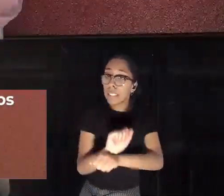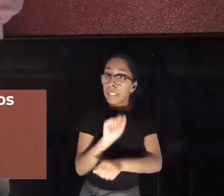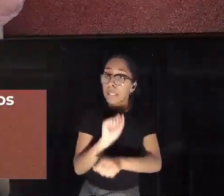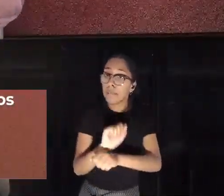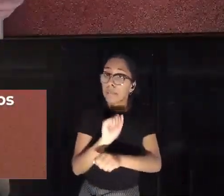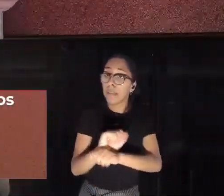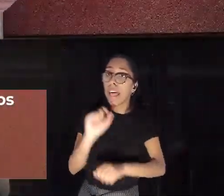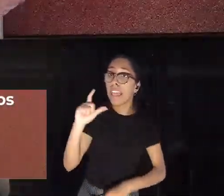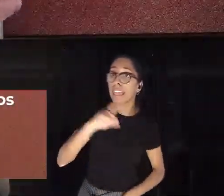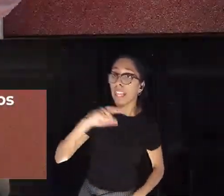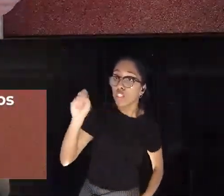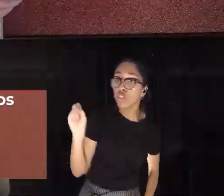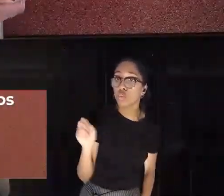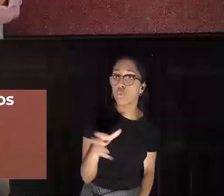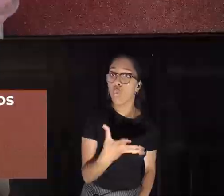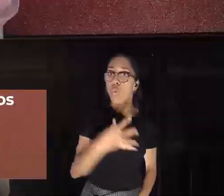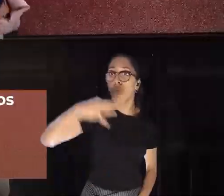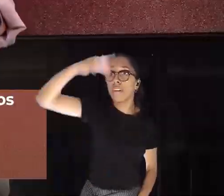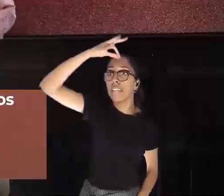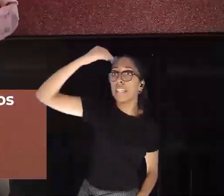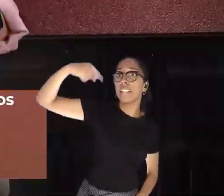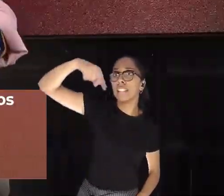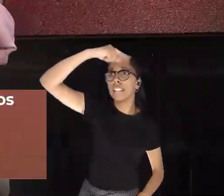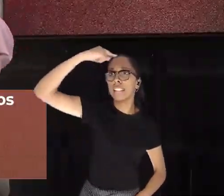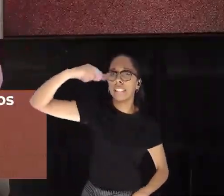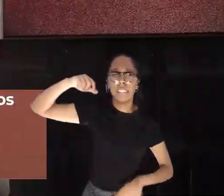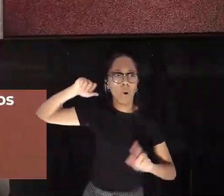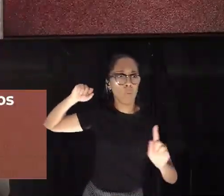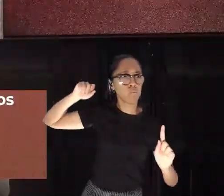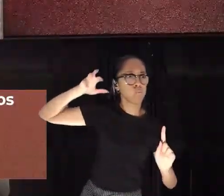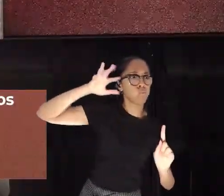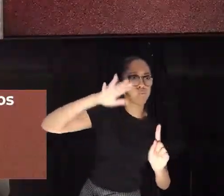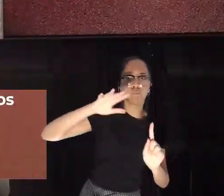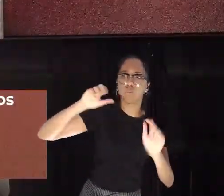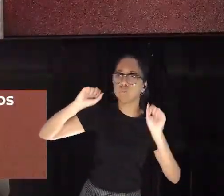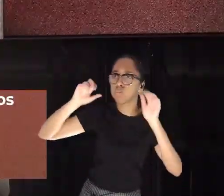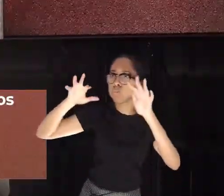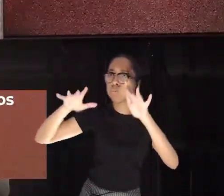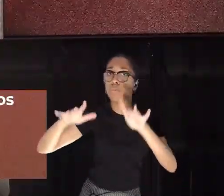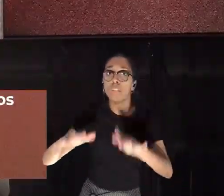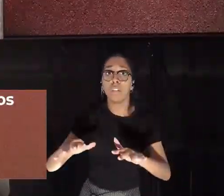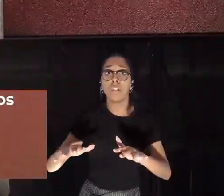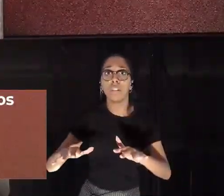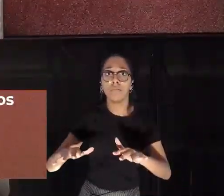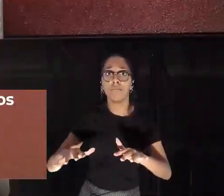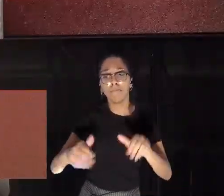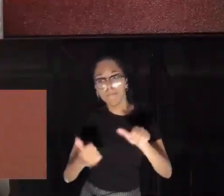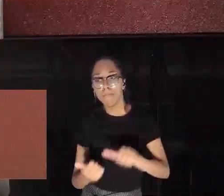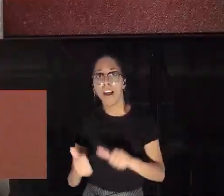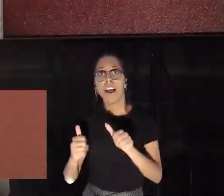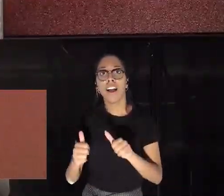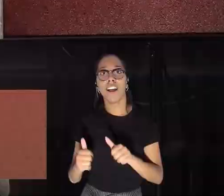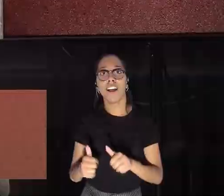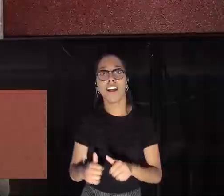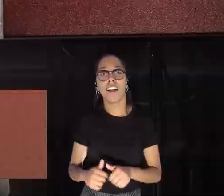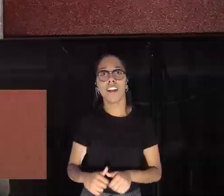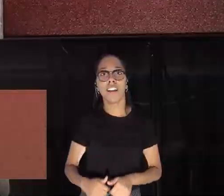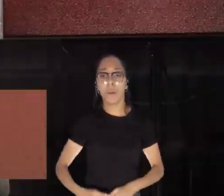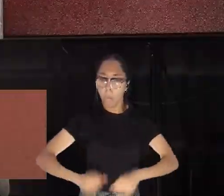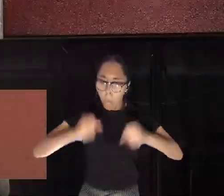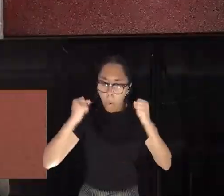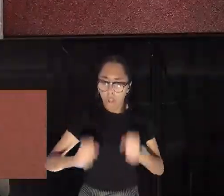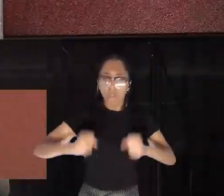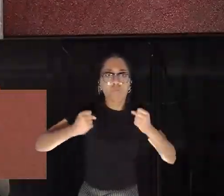vai chegar algo novo. Vocês serão batizados com o Espírito Santo. Atos 1:8. Mas receberão